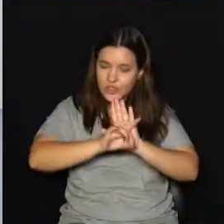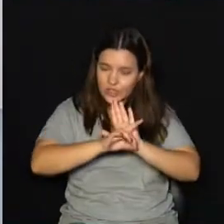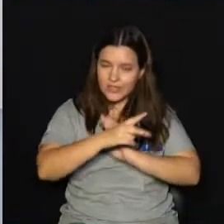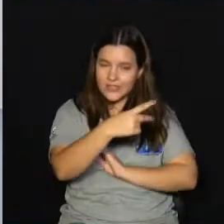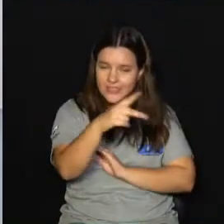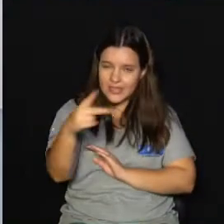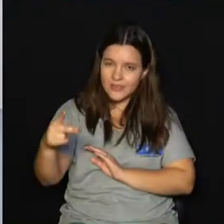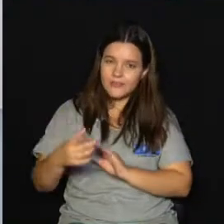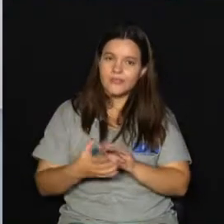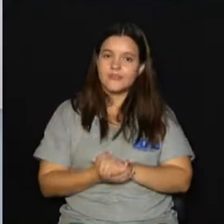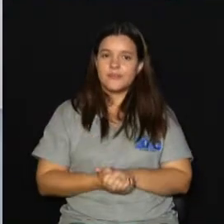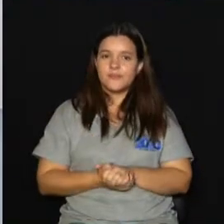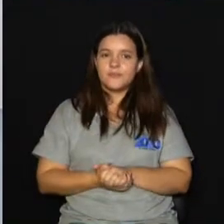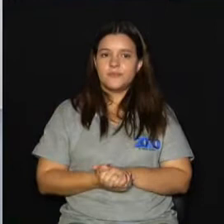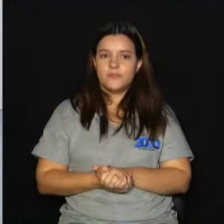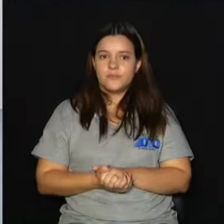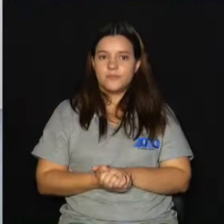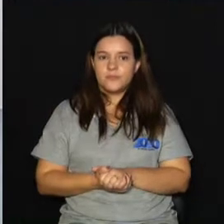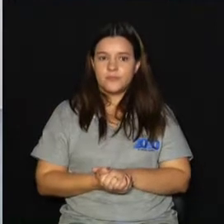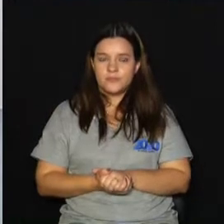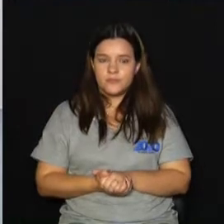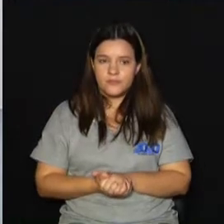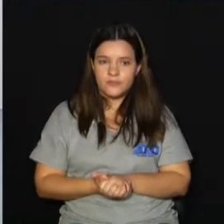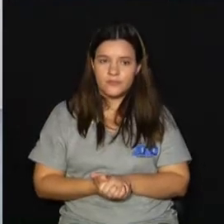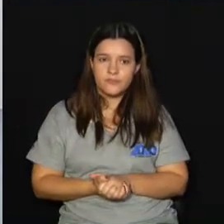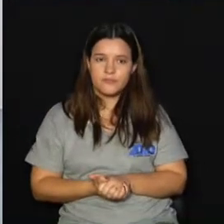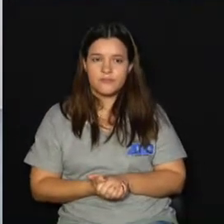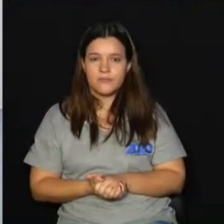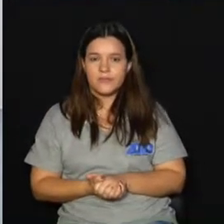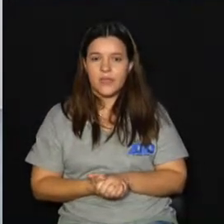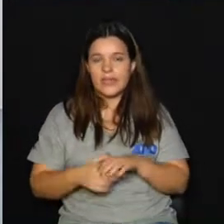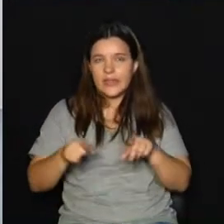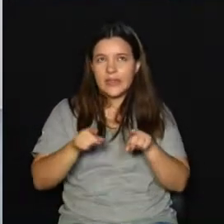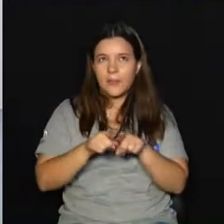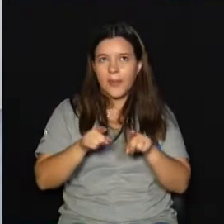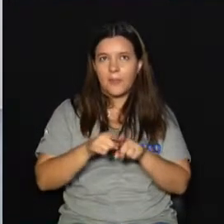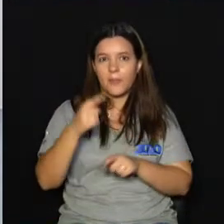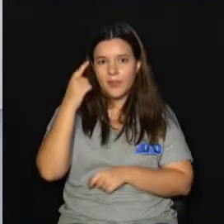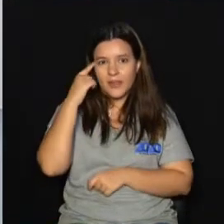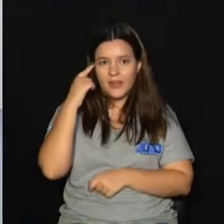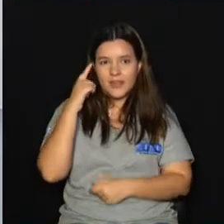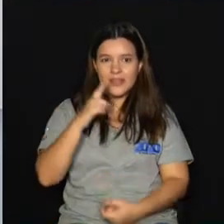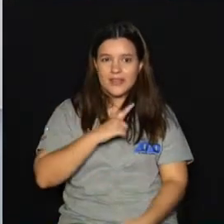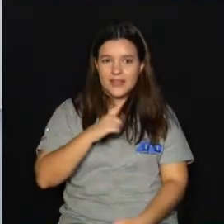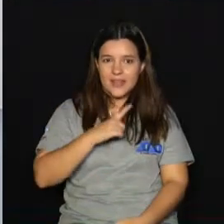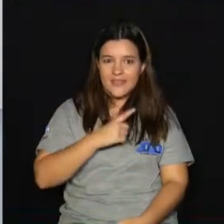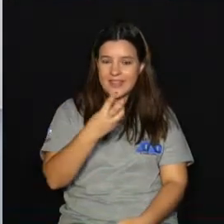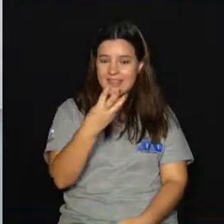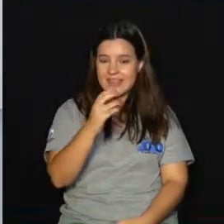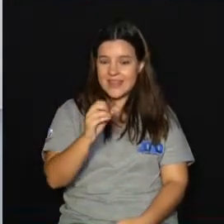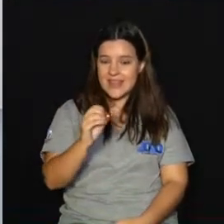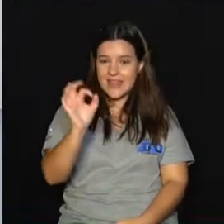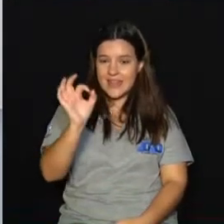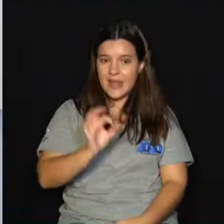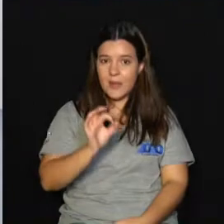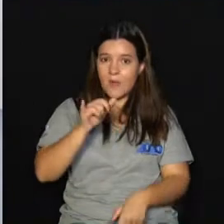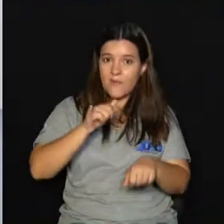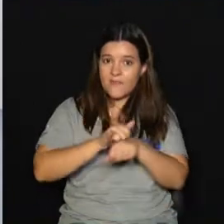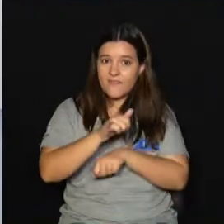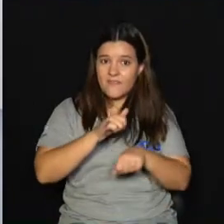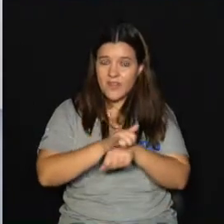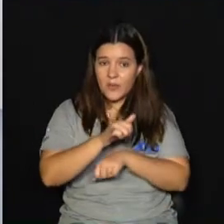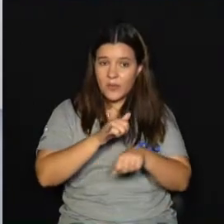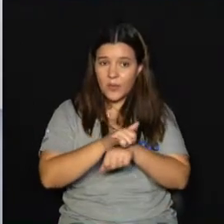até um local de votação. Só que, ao mesmo tempo, Monize, nós tivemos 30% de abstenção no primeiro